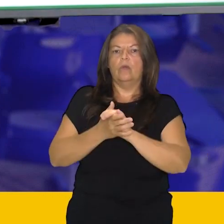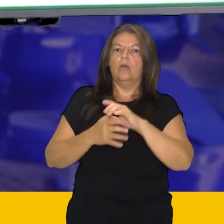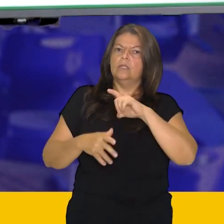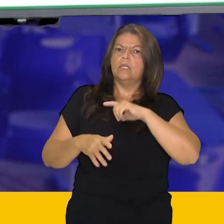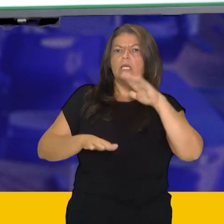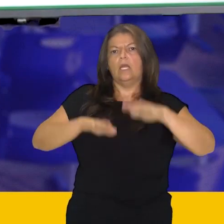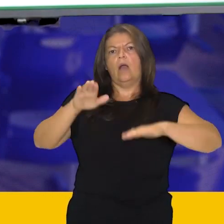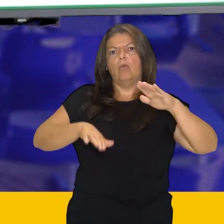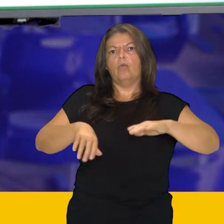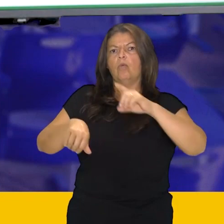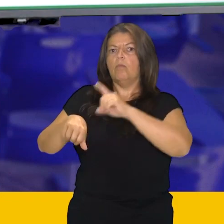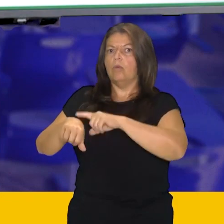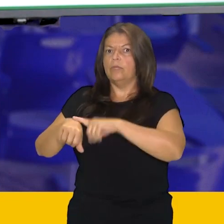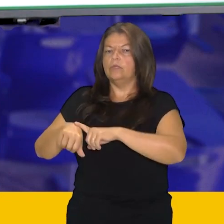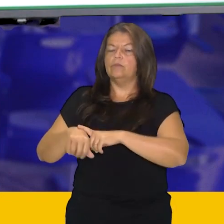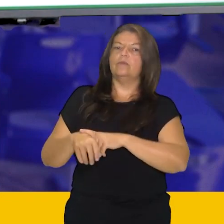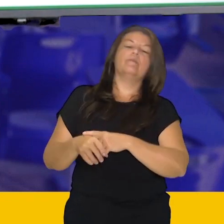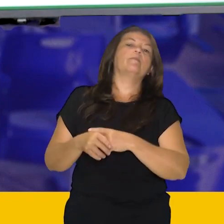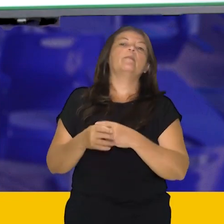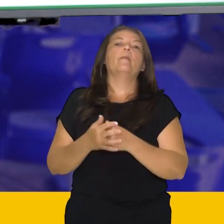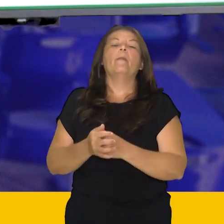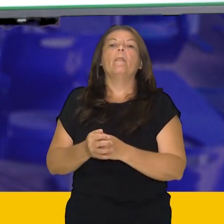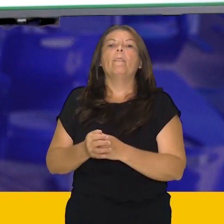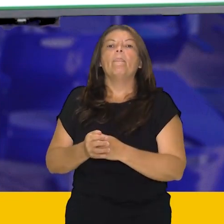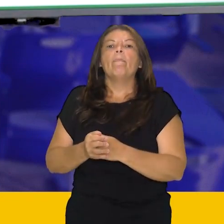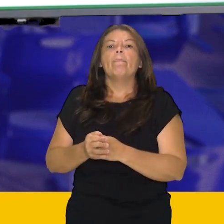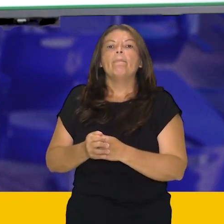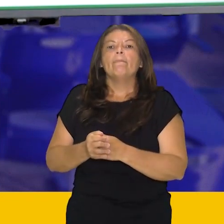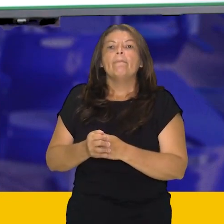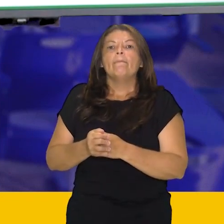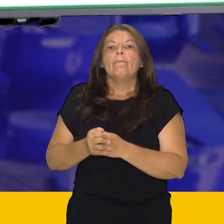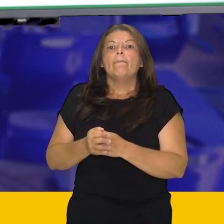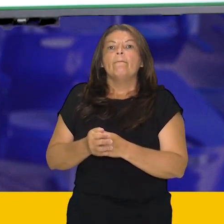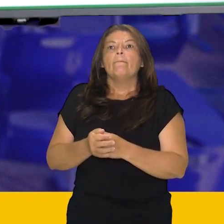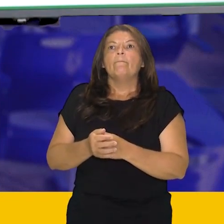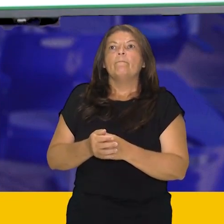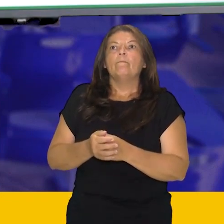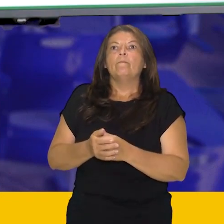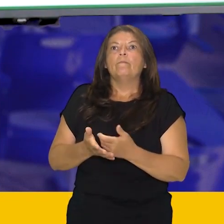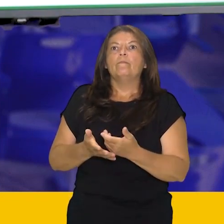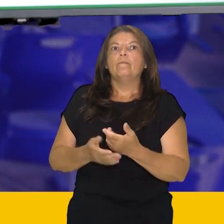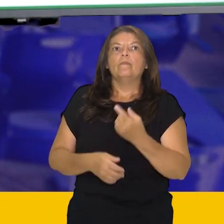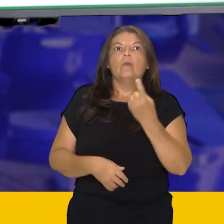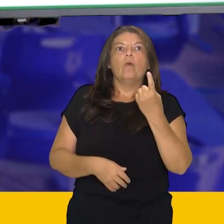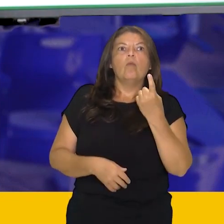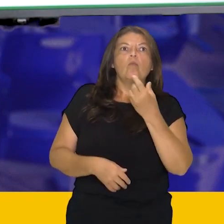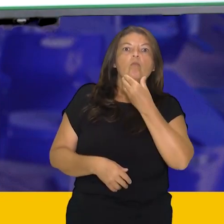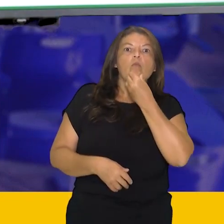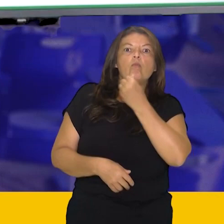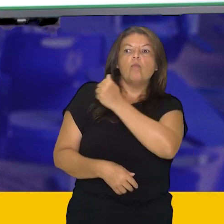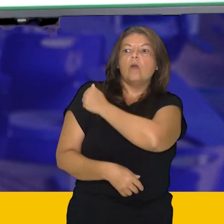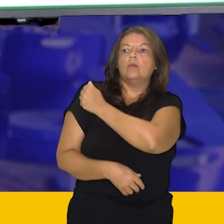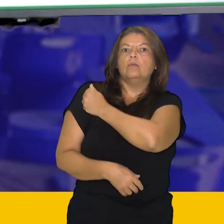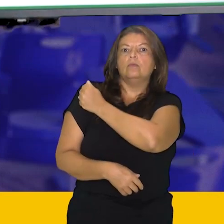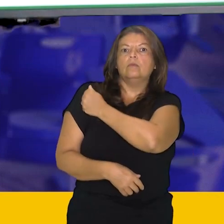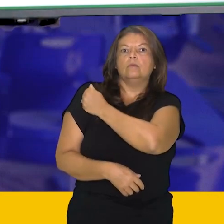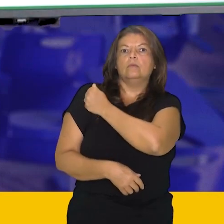algumas situações, eu vou dizer uma, que é, por exemplo, em um anúncio publicitário, se